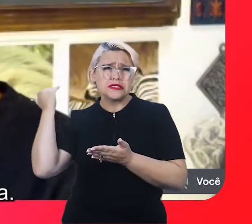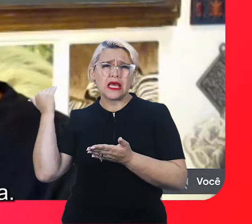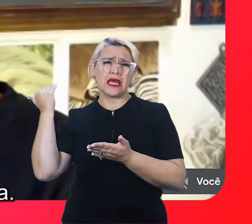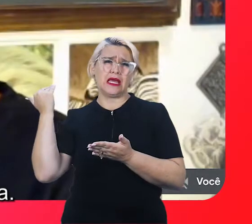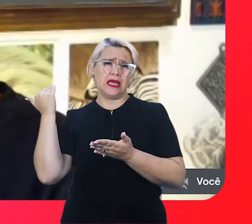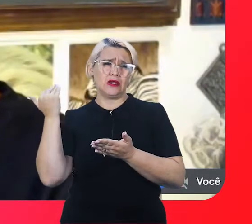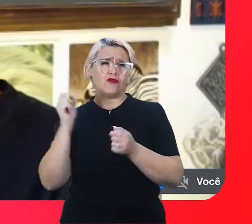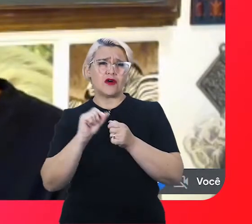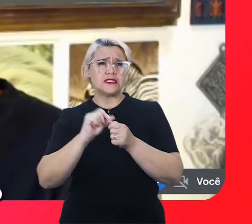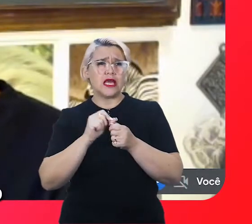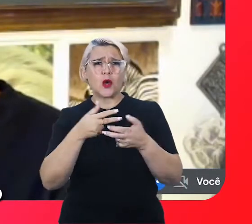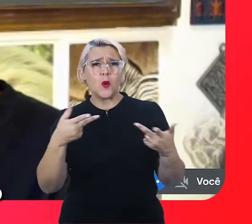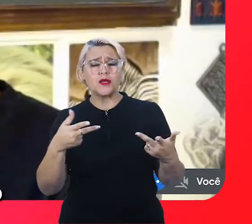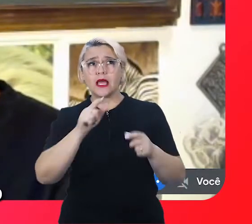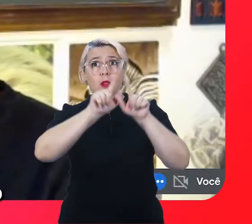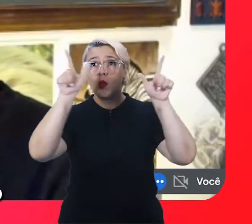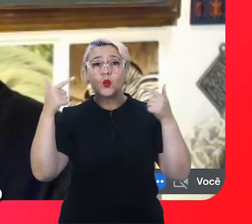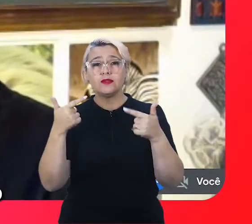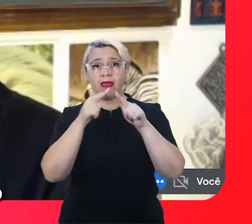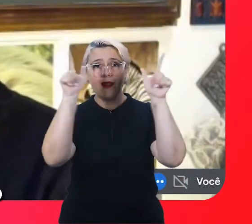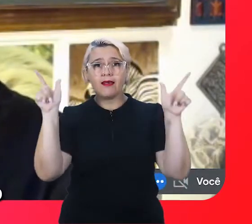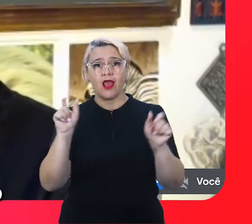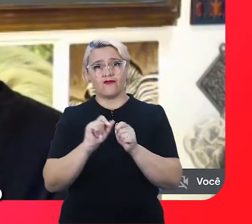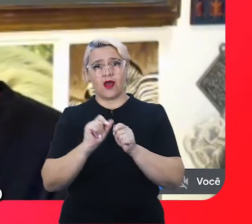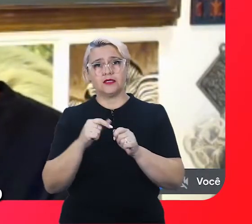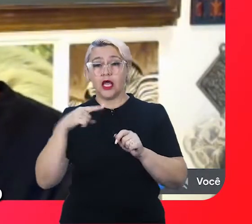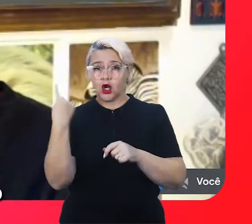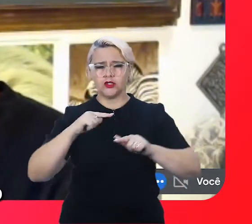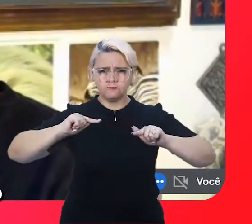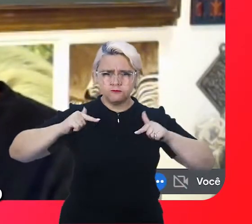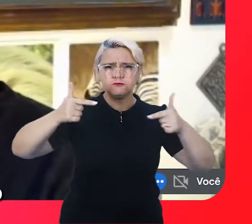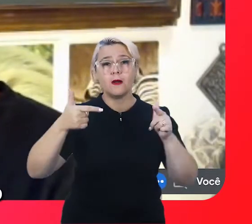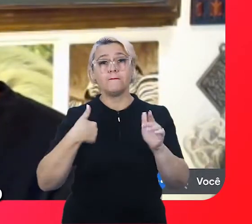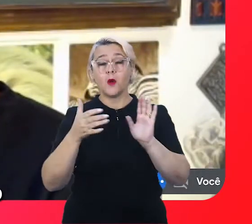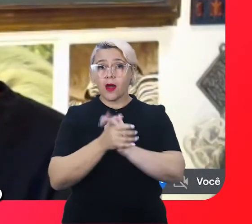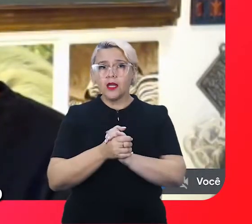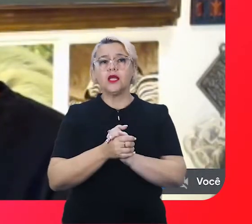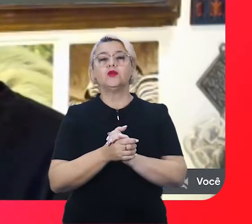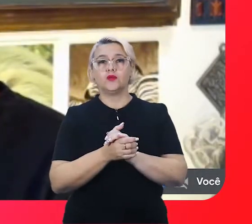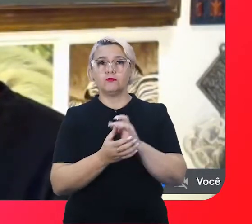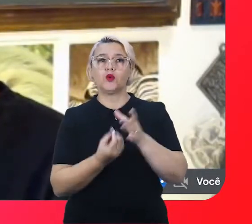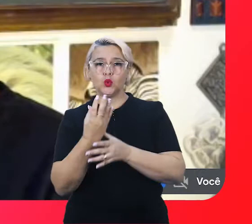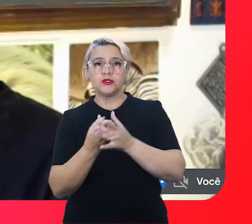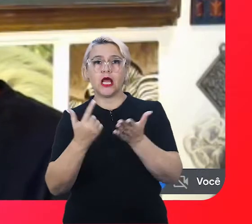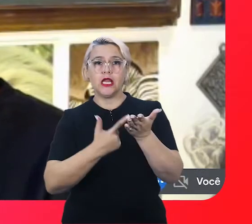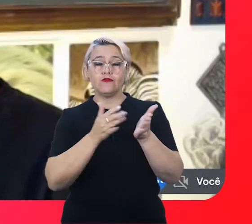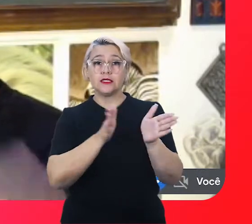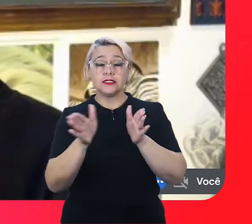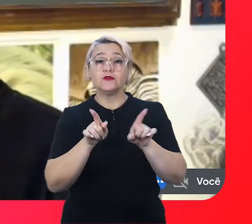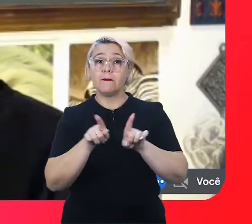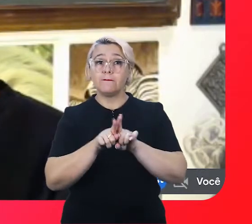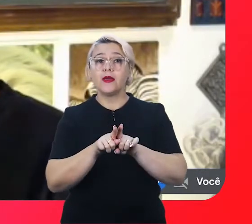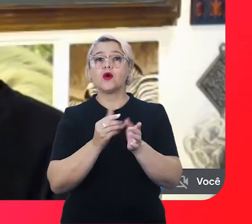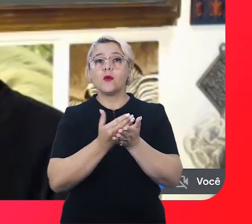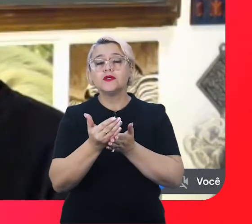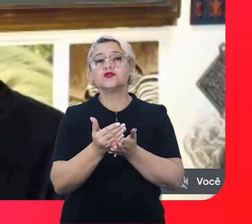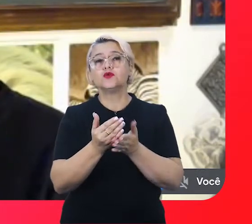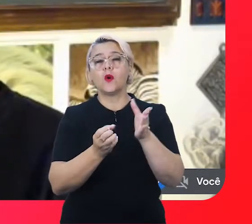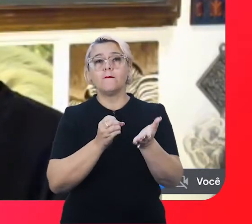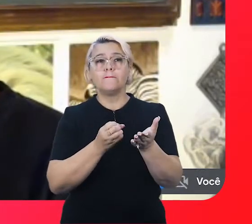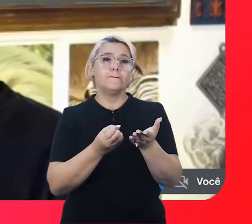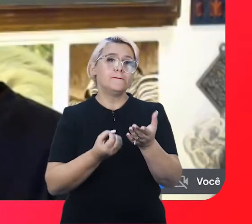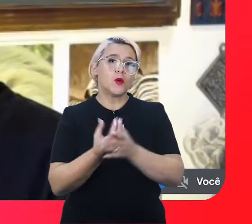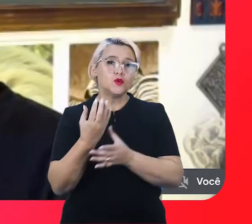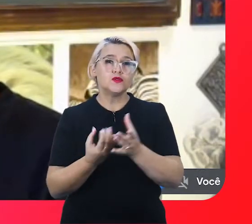ninguém fazia. A gente se empenhou muito, porque meu marido ele não só produzia livro acessível, ele começou a produzir livro